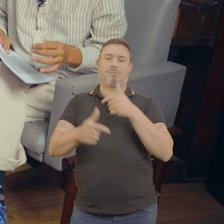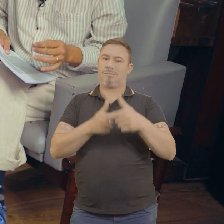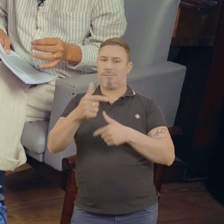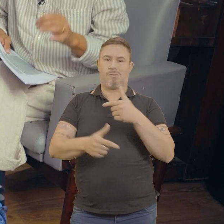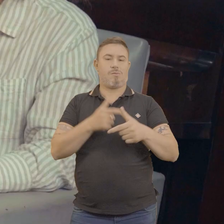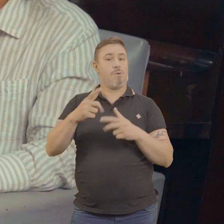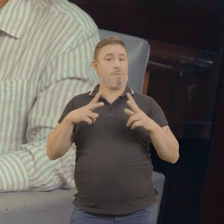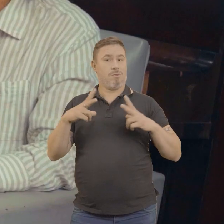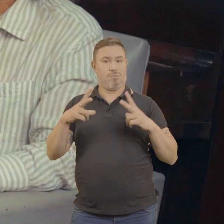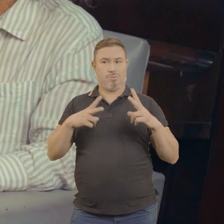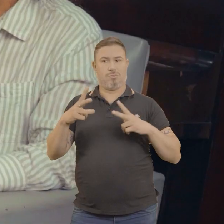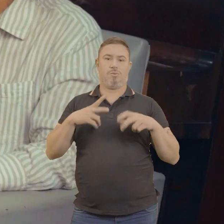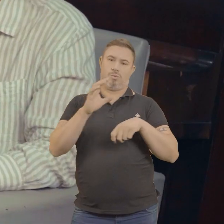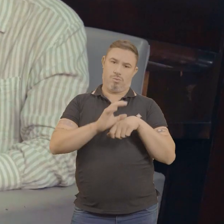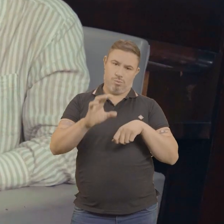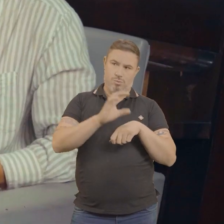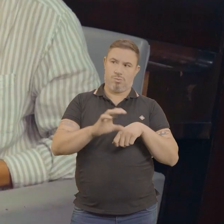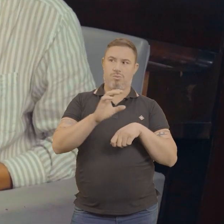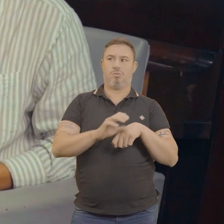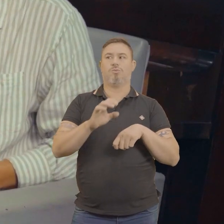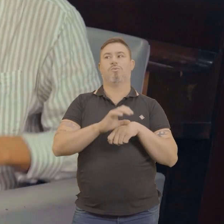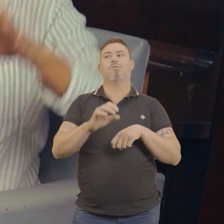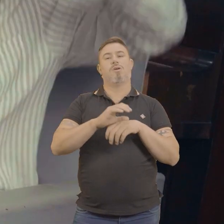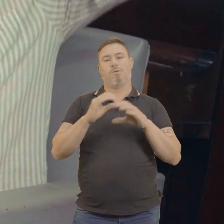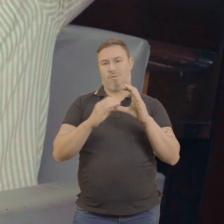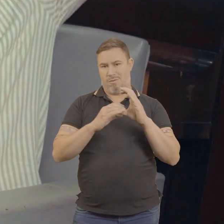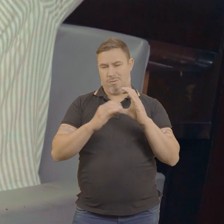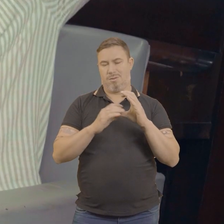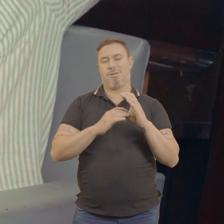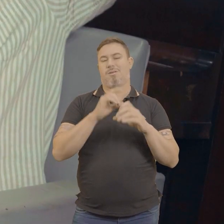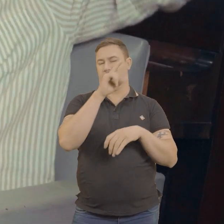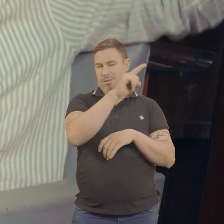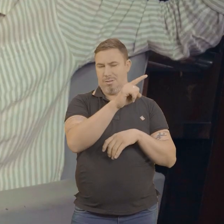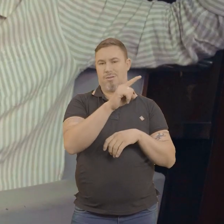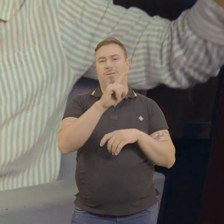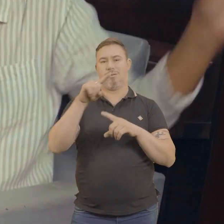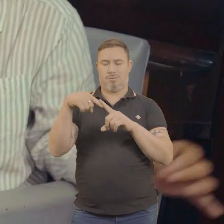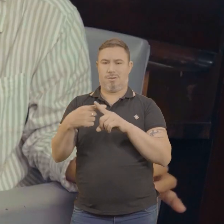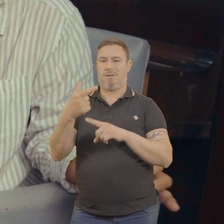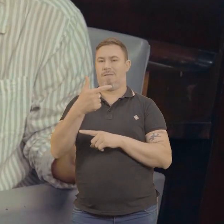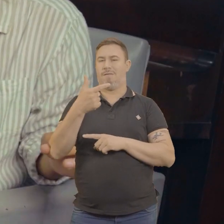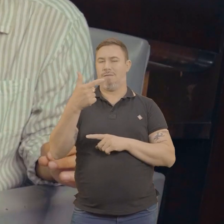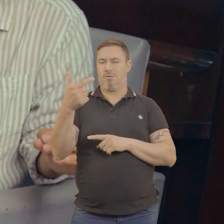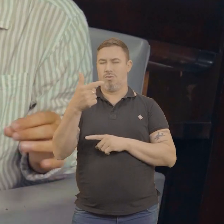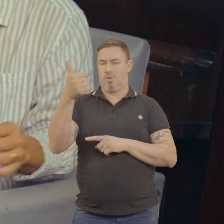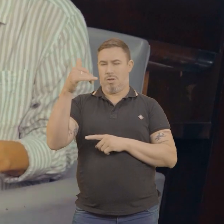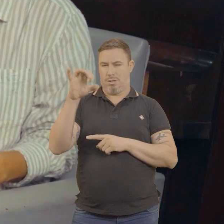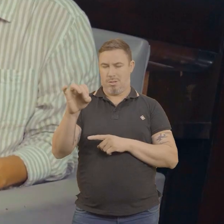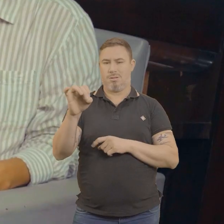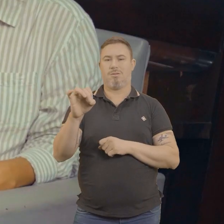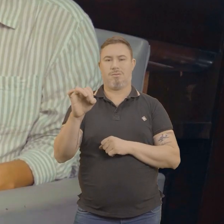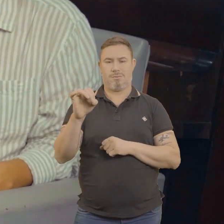forma privada. Curso de graduação da Universidade Estadual do Ceará, havendo na Universidade 2210, tá